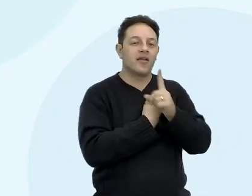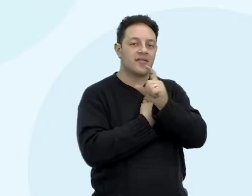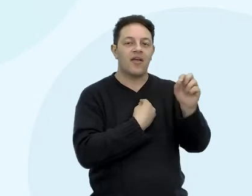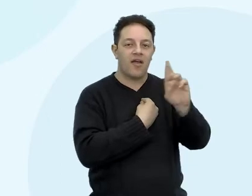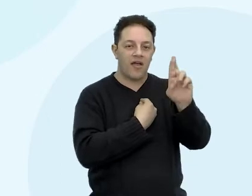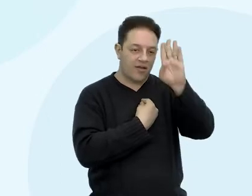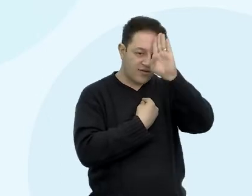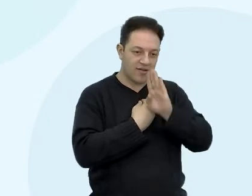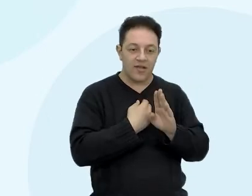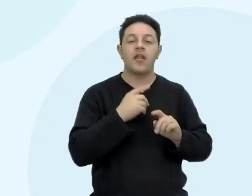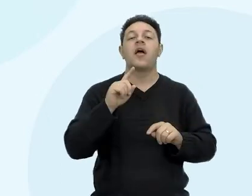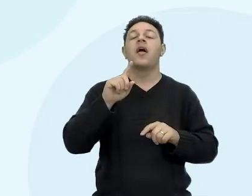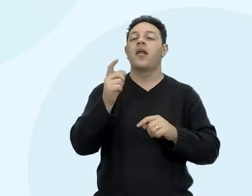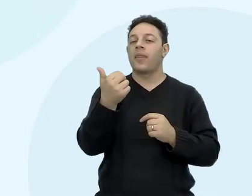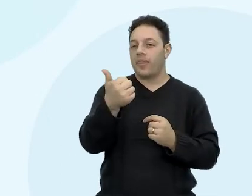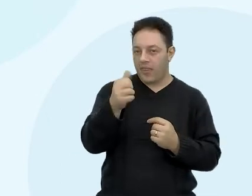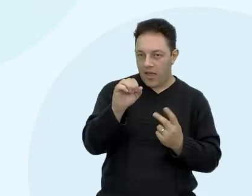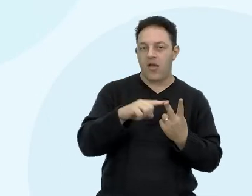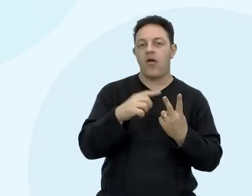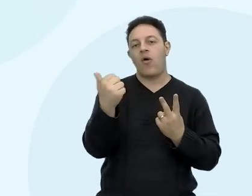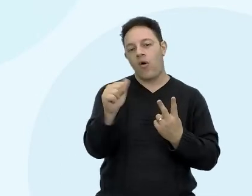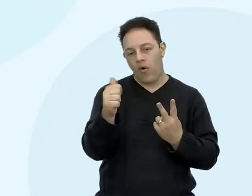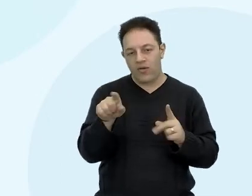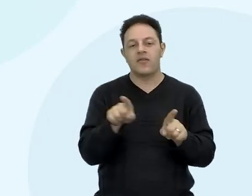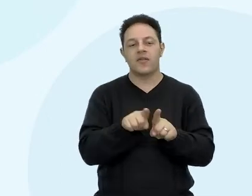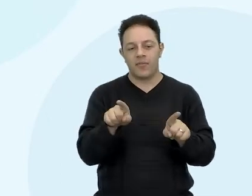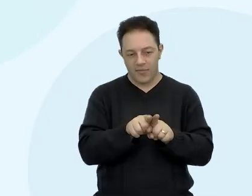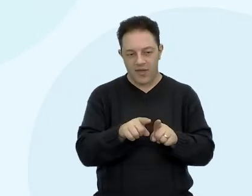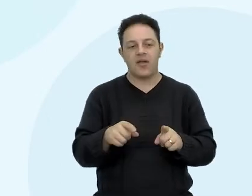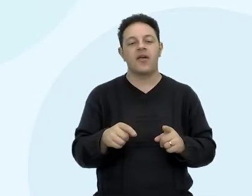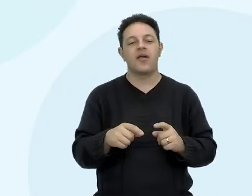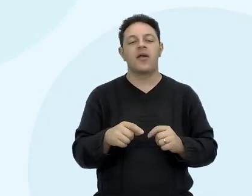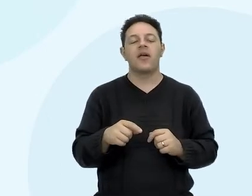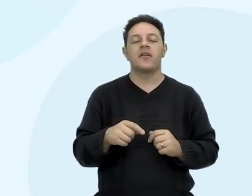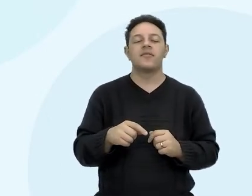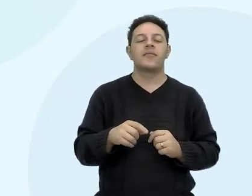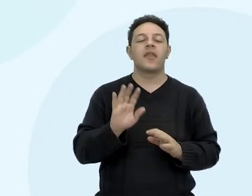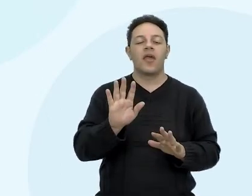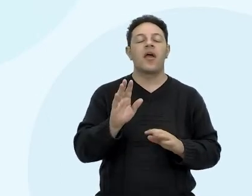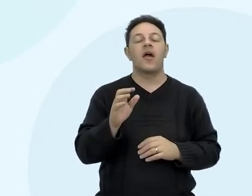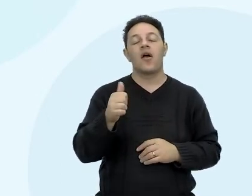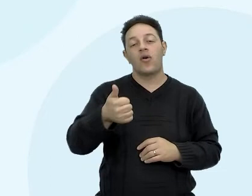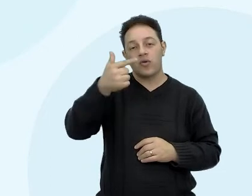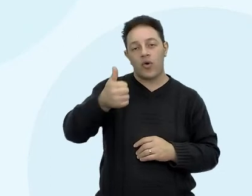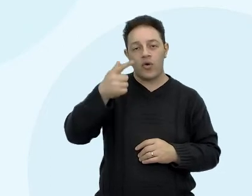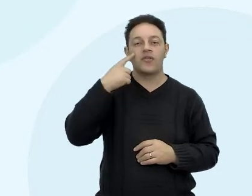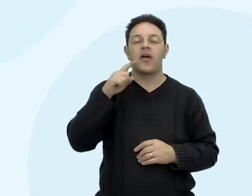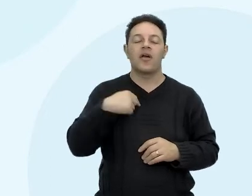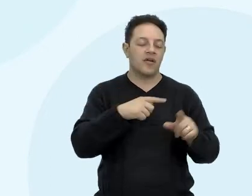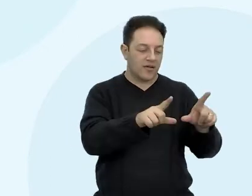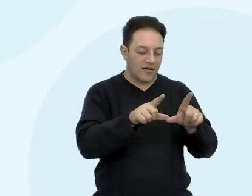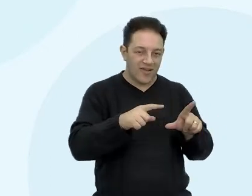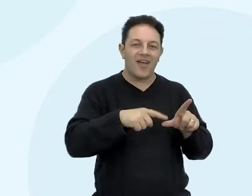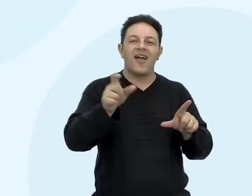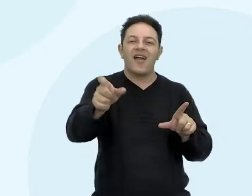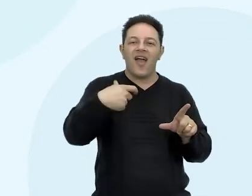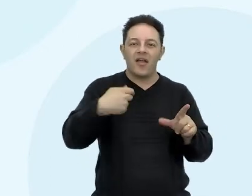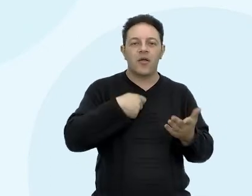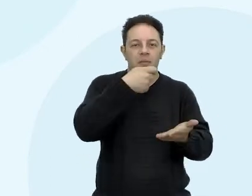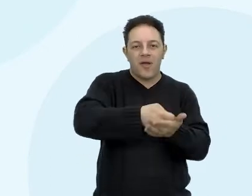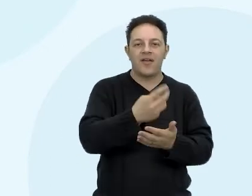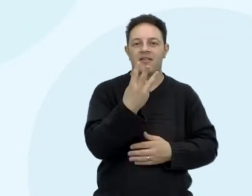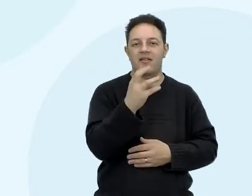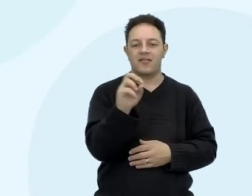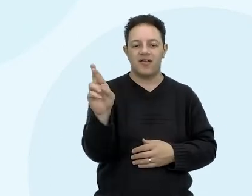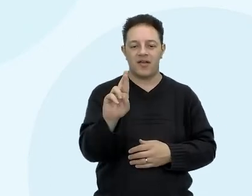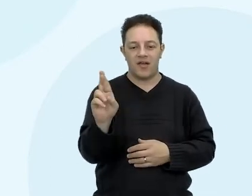carta 11 também é receita aí. A carta 12 é uma despesa, pagar a fatura do cartão de crédito no valor de R$300. E você tinha